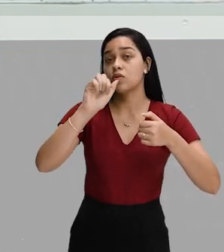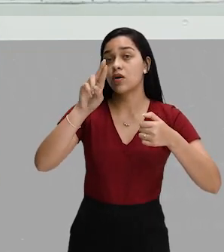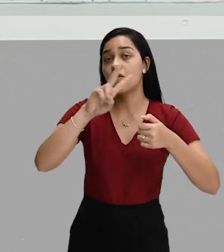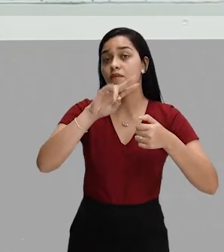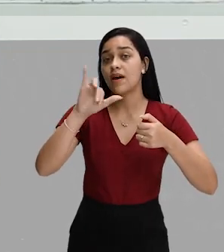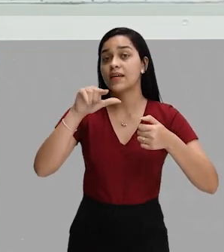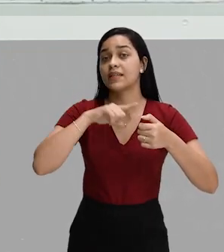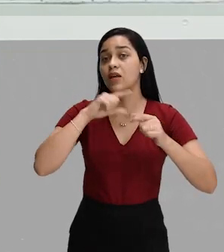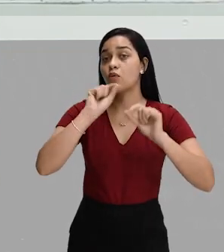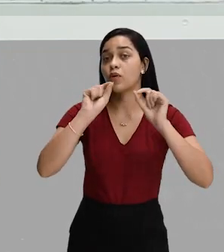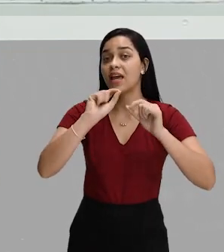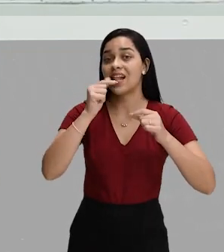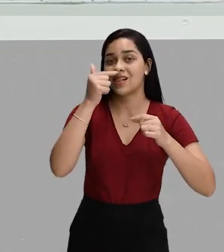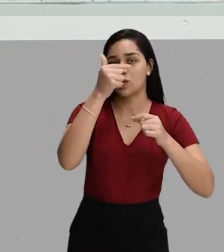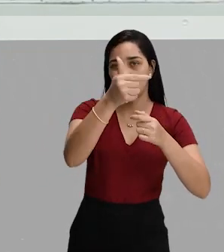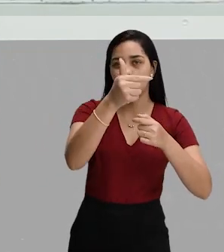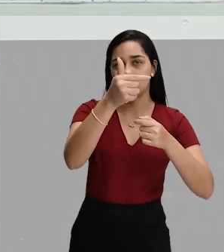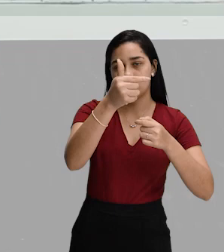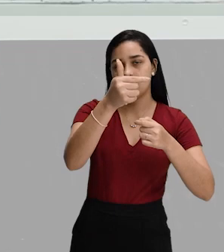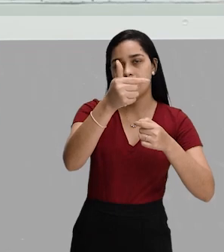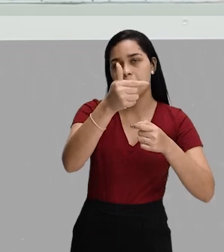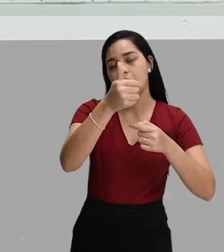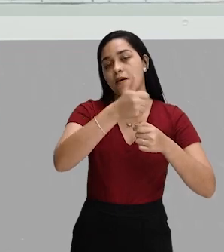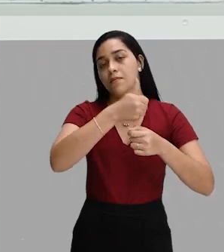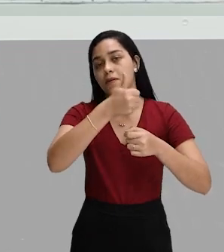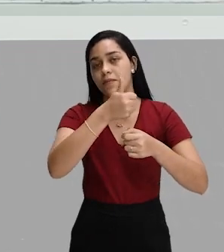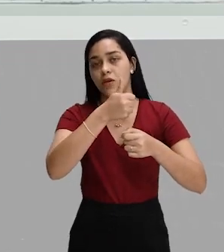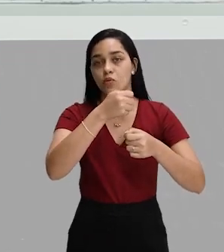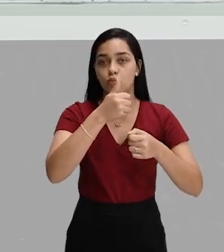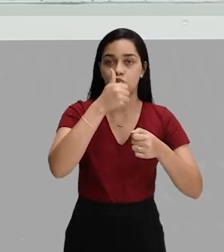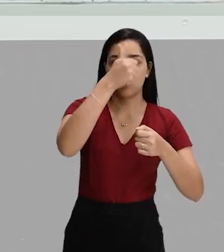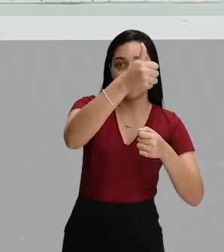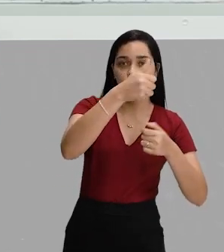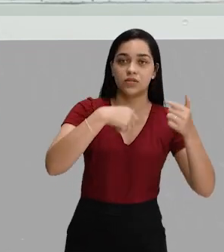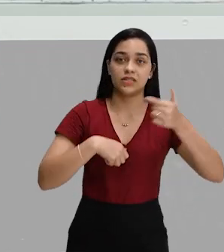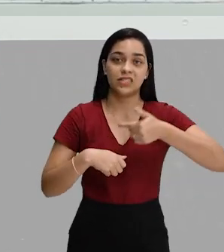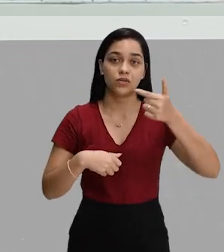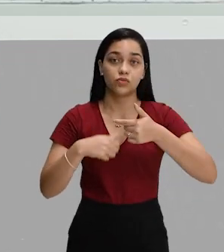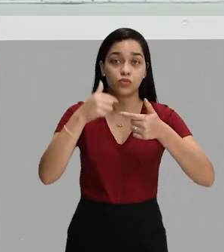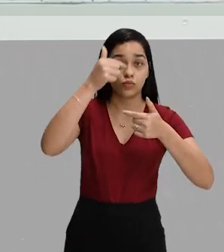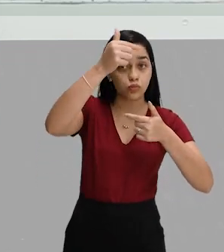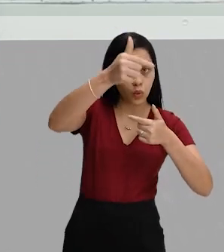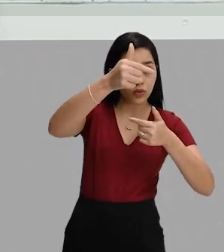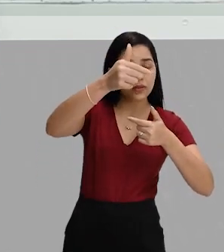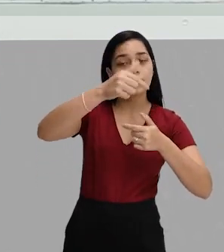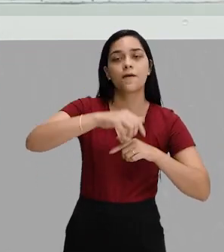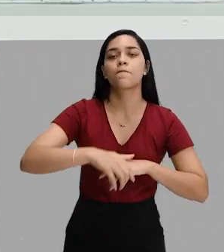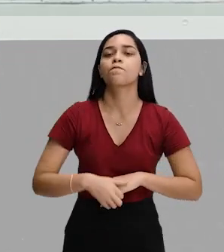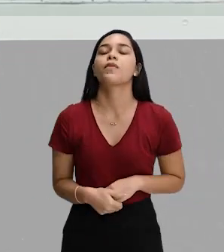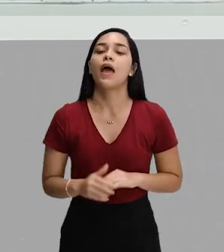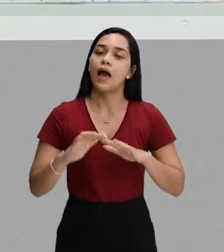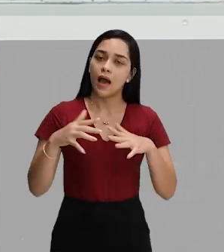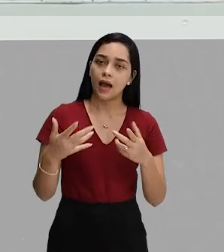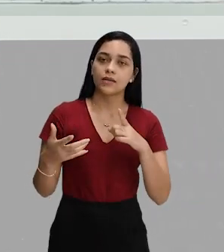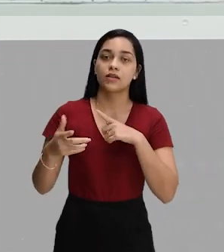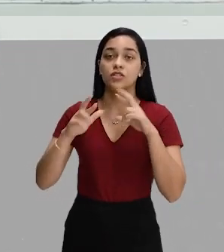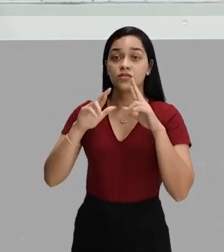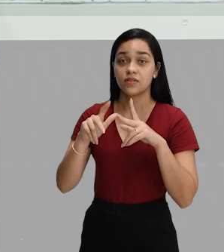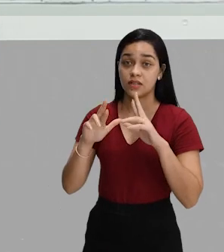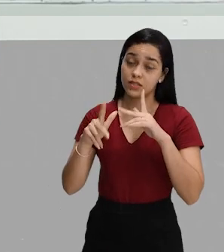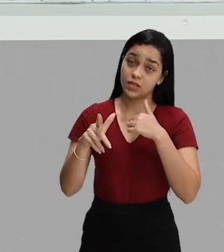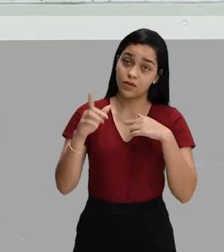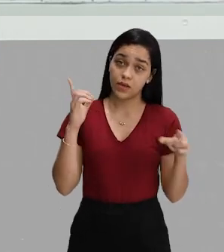trabalhar com o expoente 2. Primeiro grau, expoente 1. Segundo grau, expoente 2. Ah, Thiago, então a grande diferença que eu